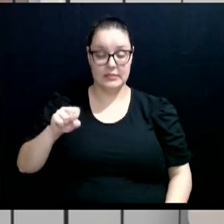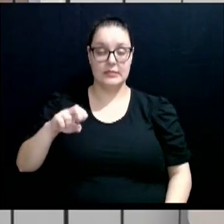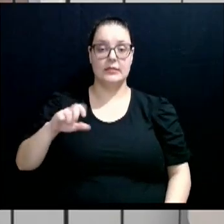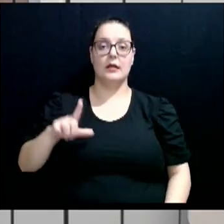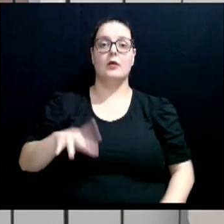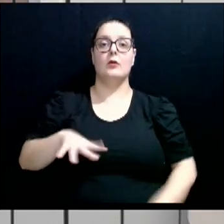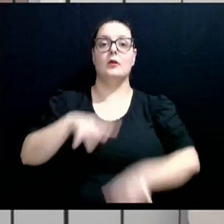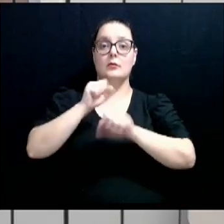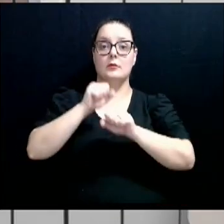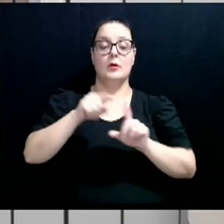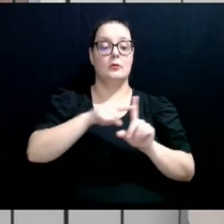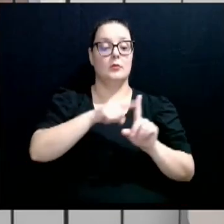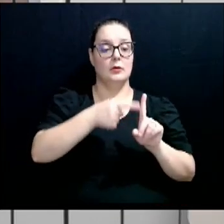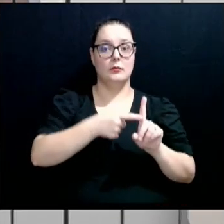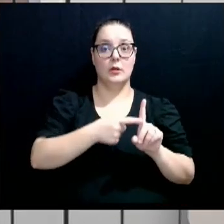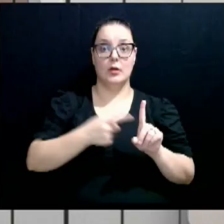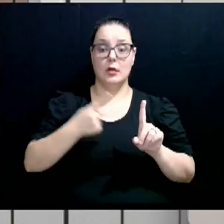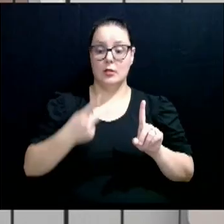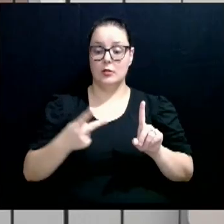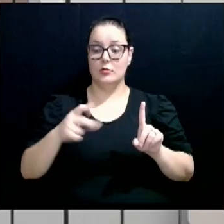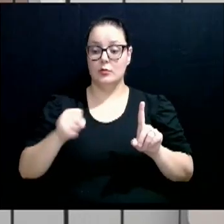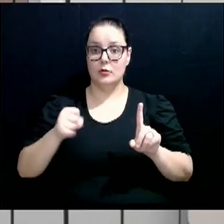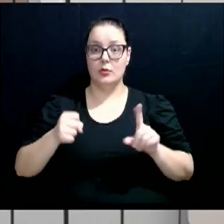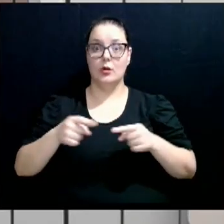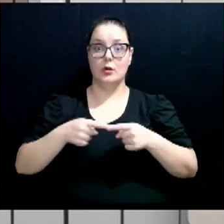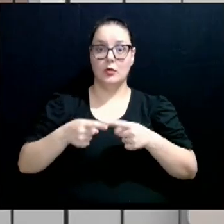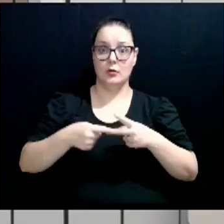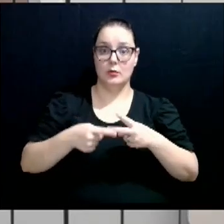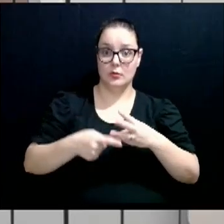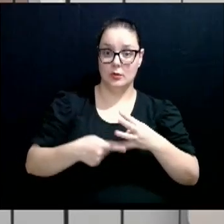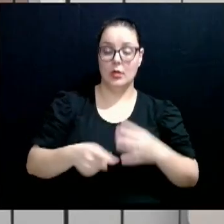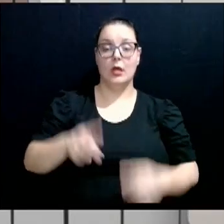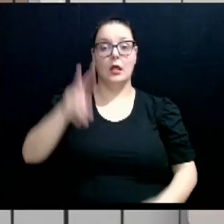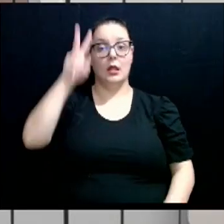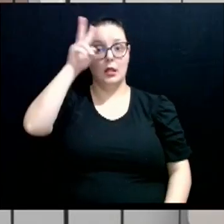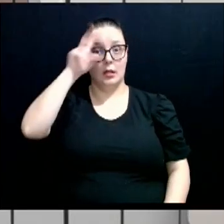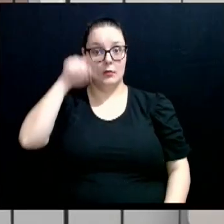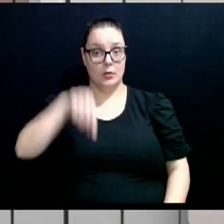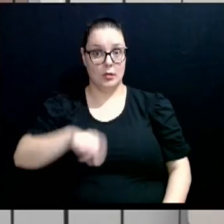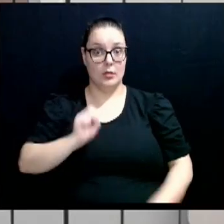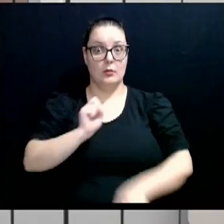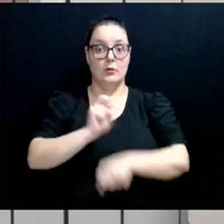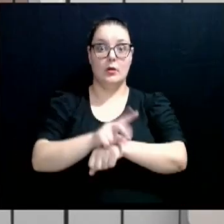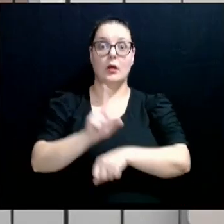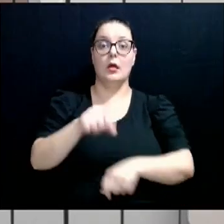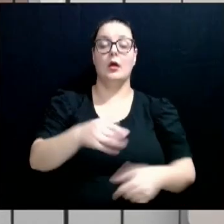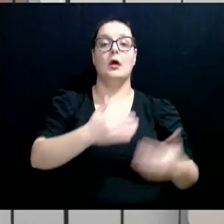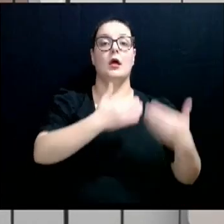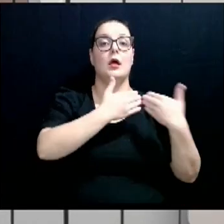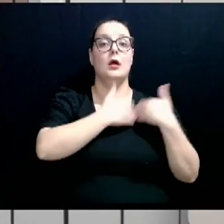da 28ª semana. Lembrando que este vírus é responsável pela maioria,